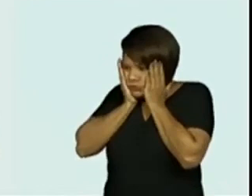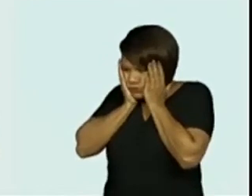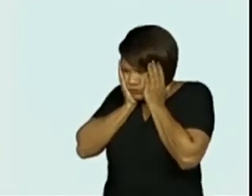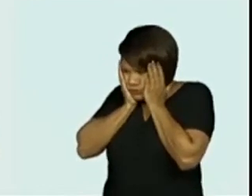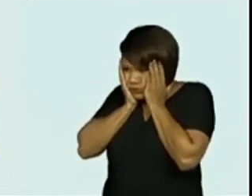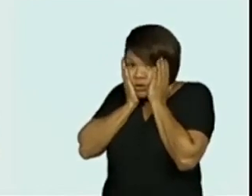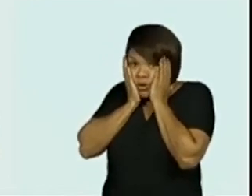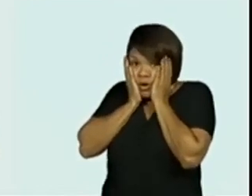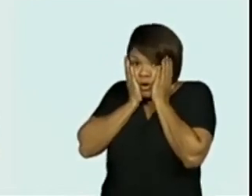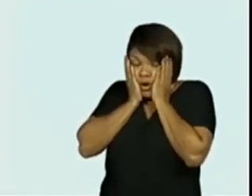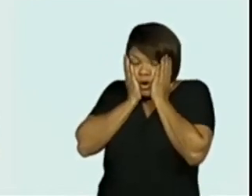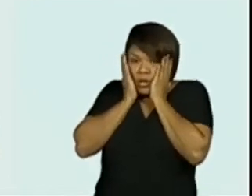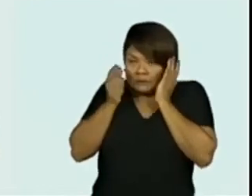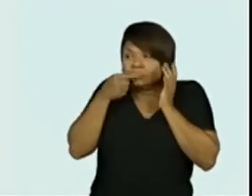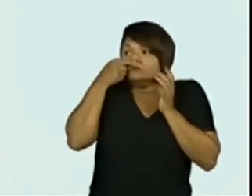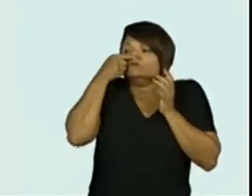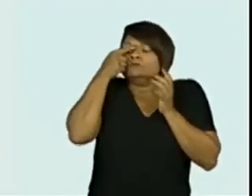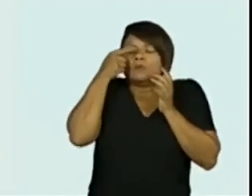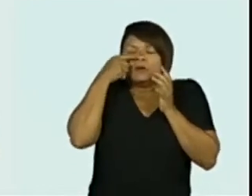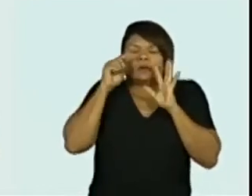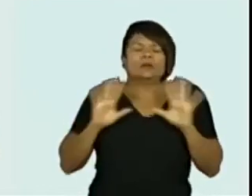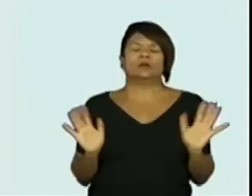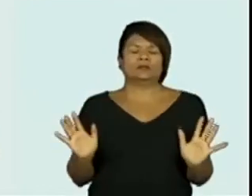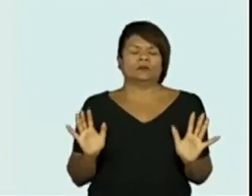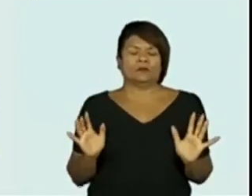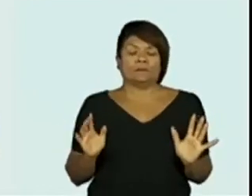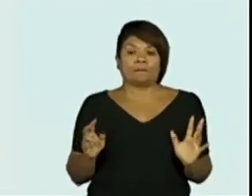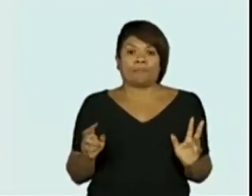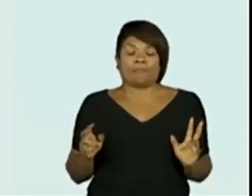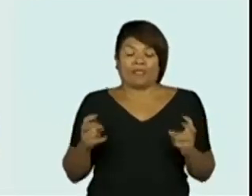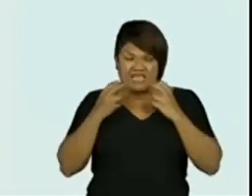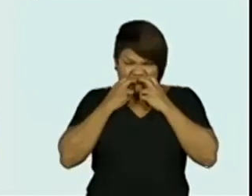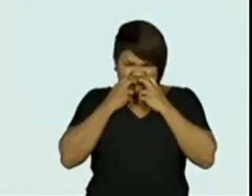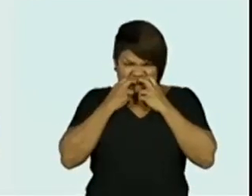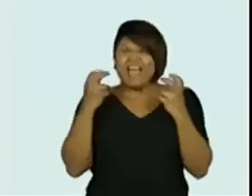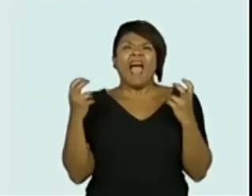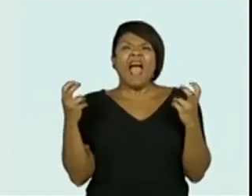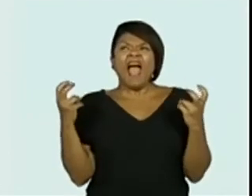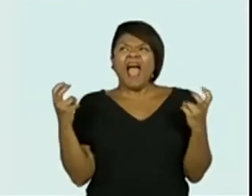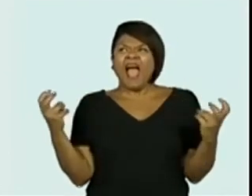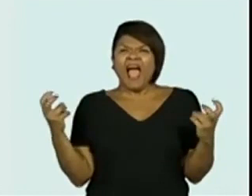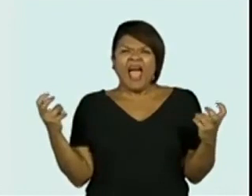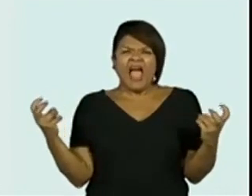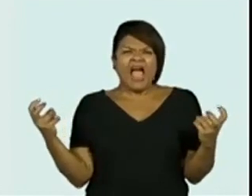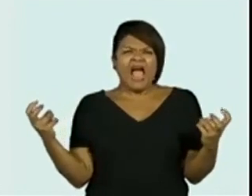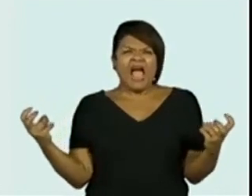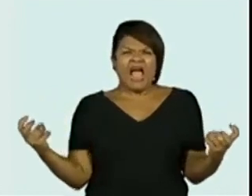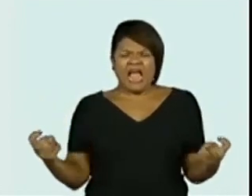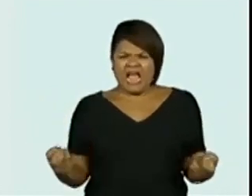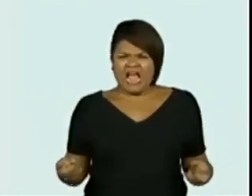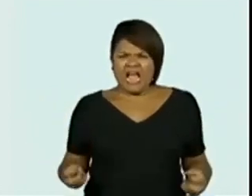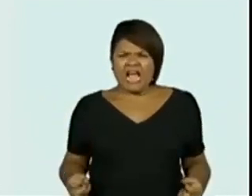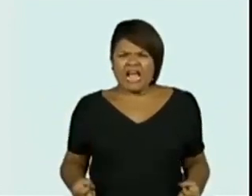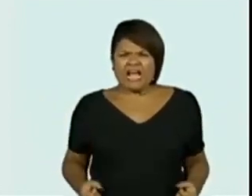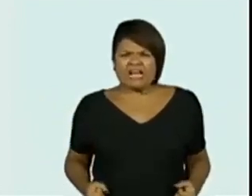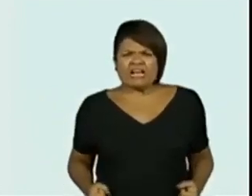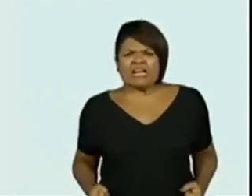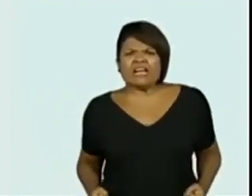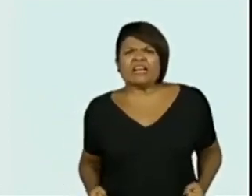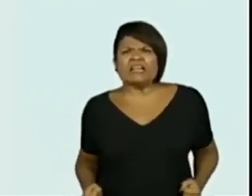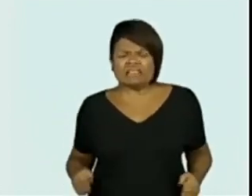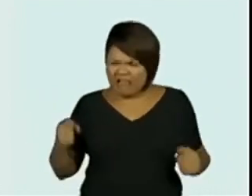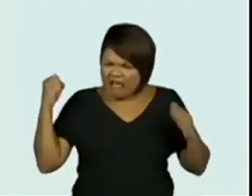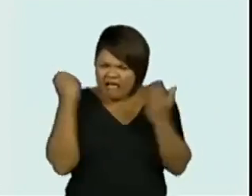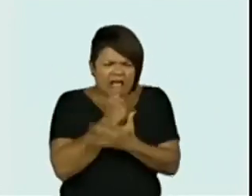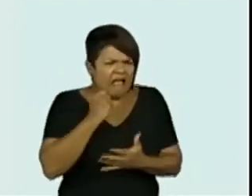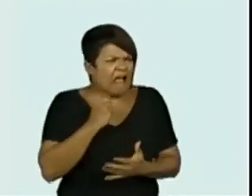vez, deixou o orgulho de lado e soltou a voz. Gritou para quem tivesse ouvidos. Dona Rosá me